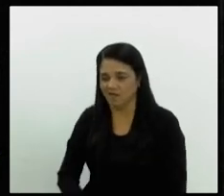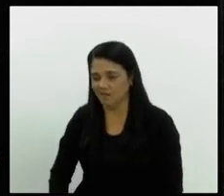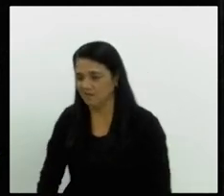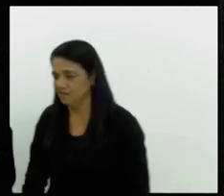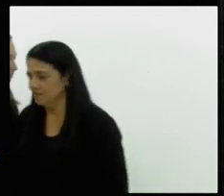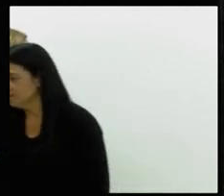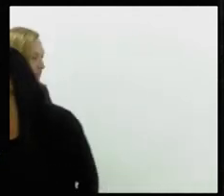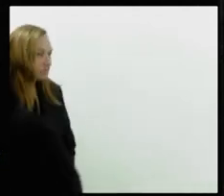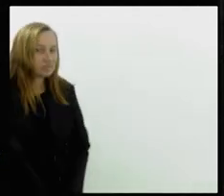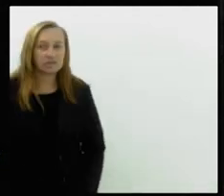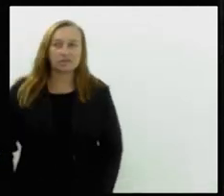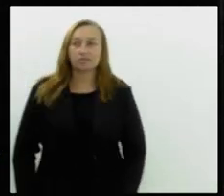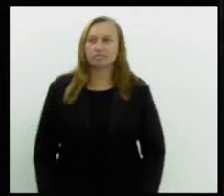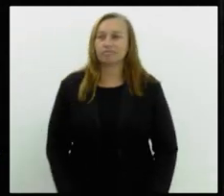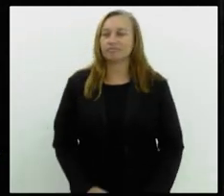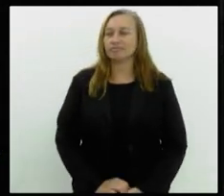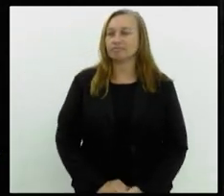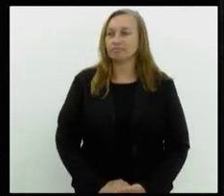A fatura